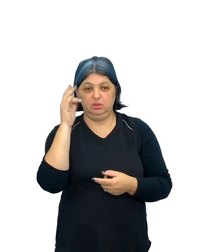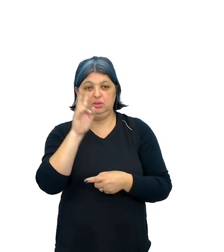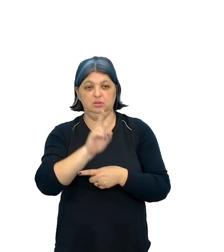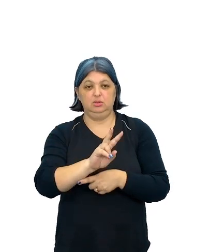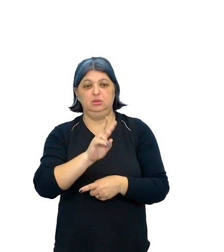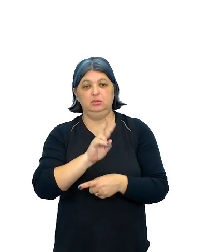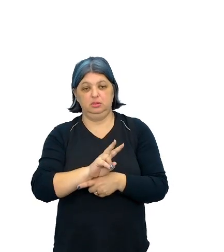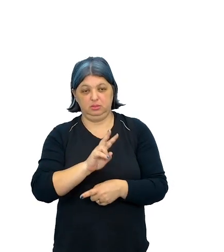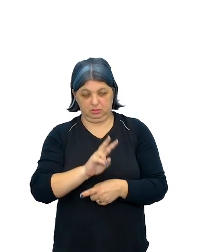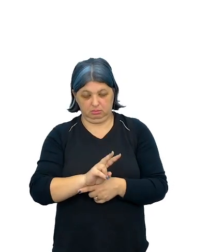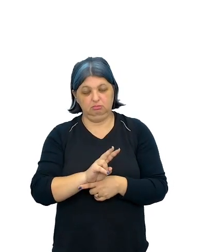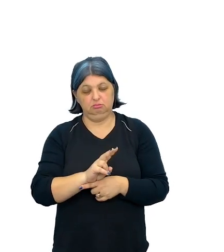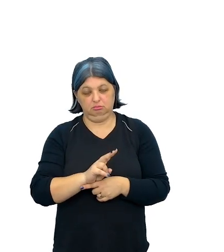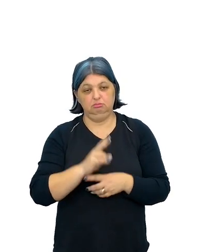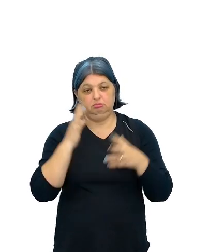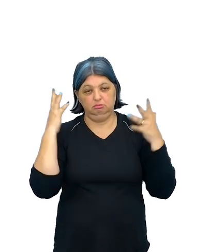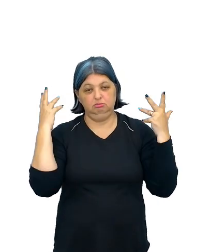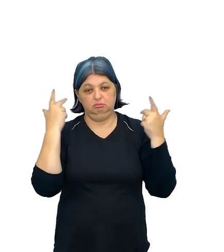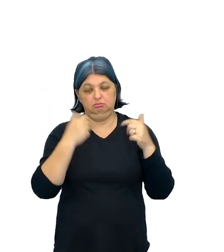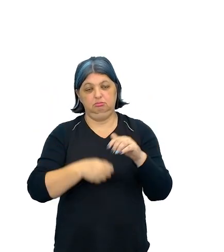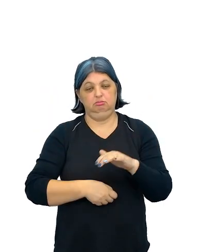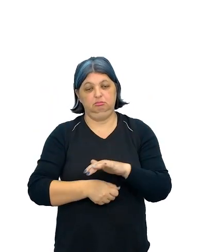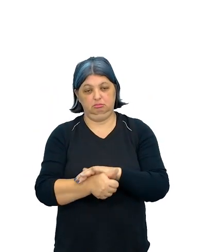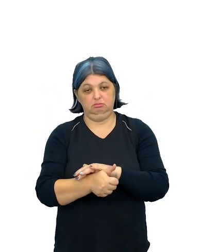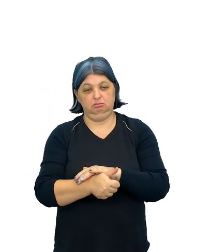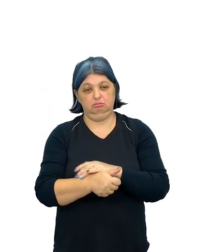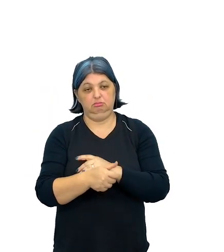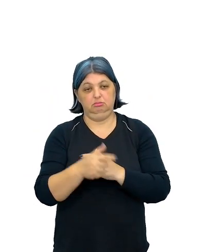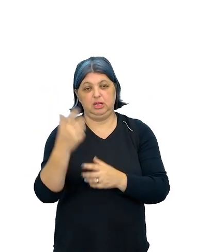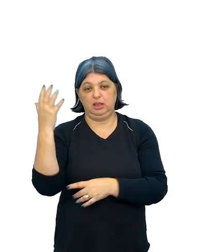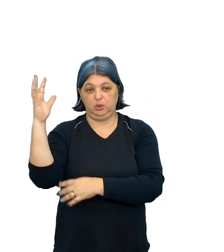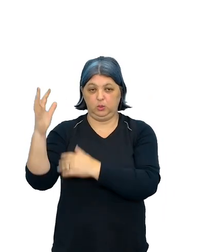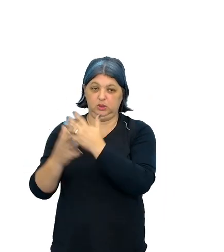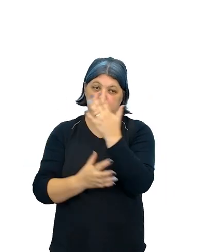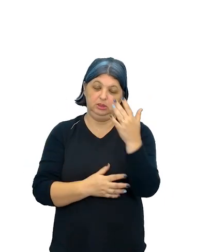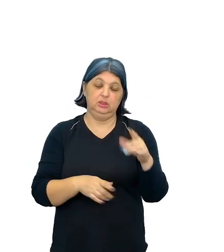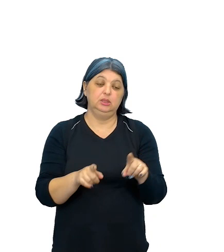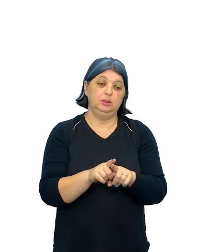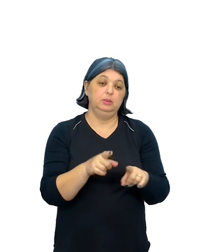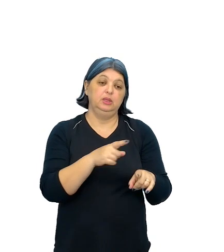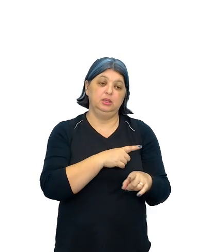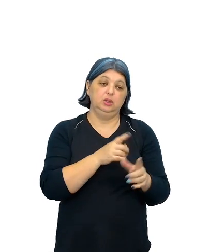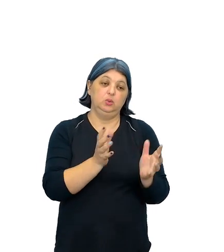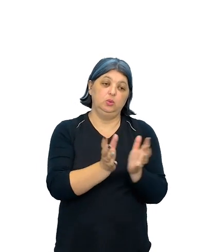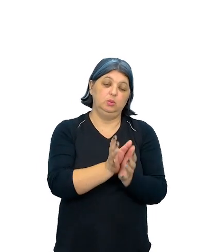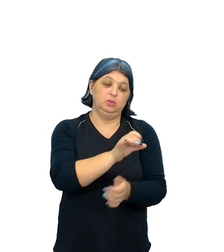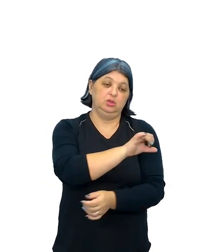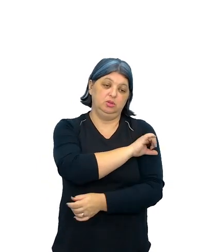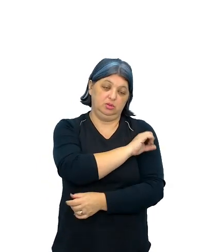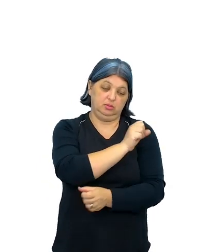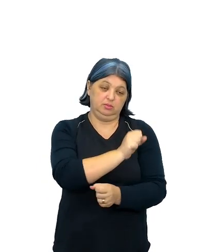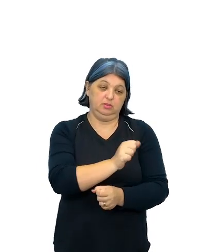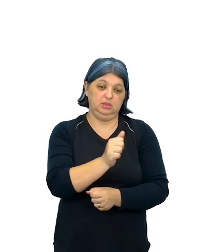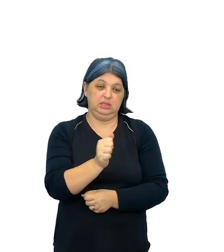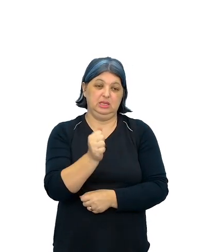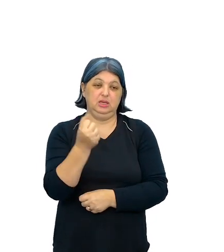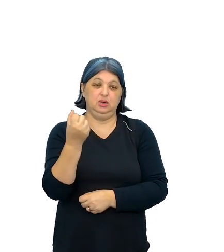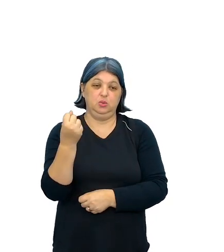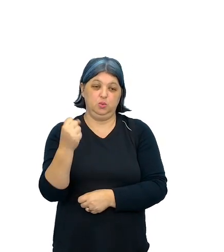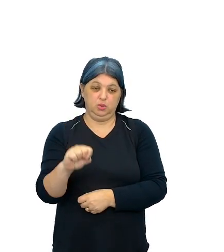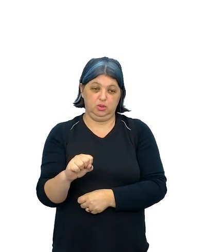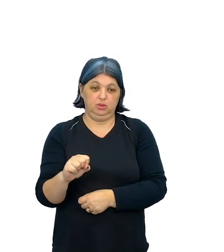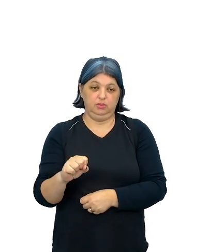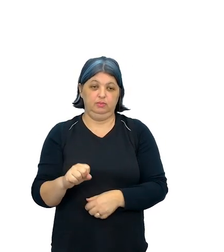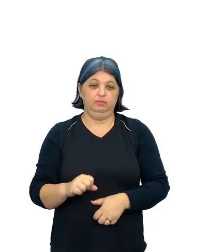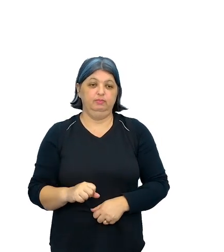relevância desses animais para a natureza. E também nós temos no 9º ano da sequência atividades, né,